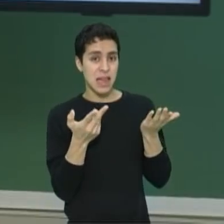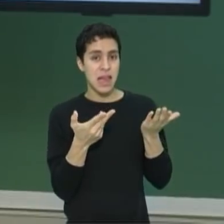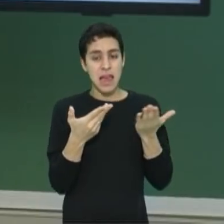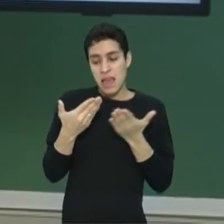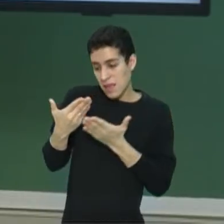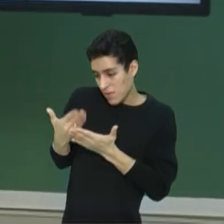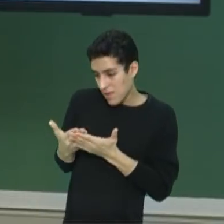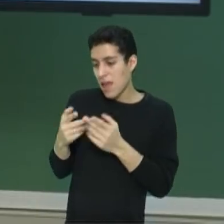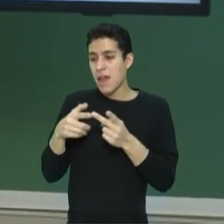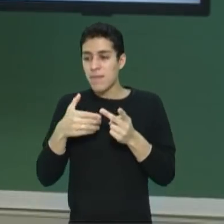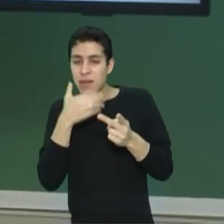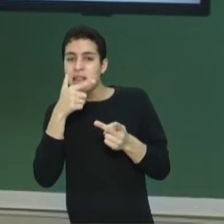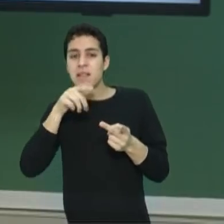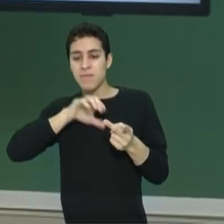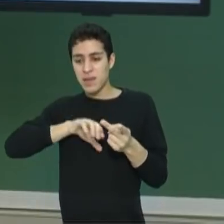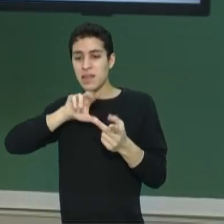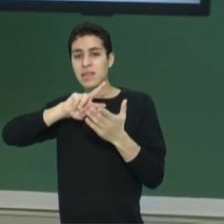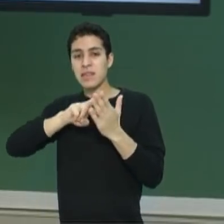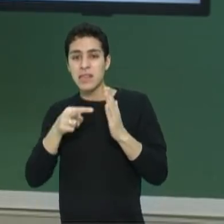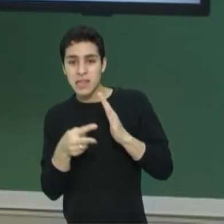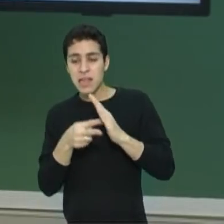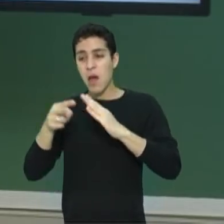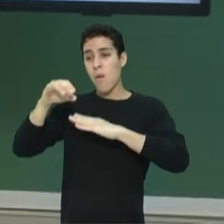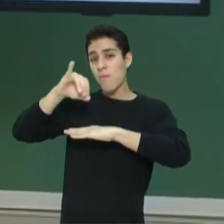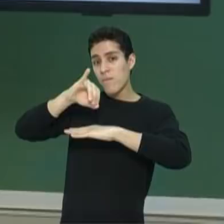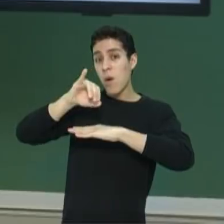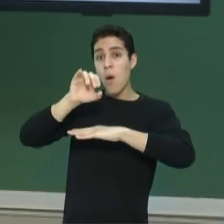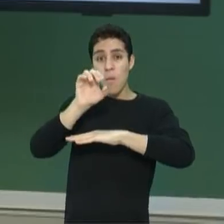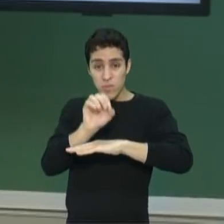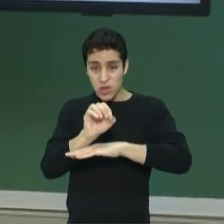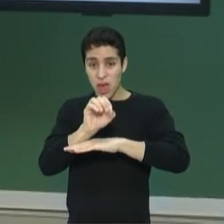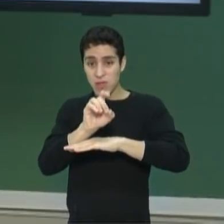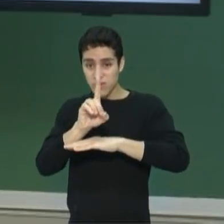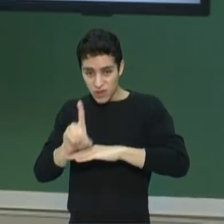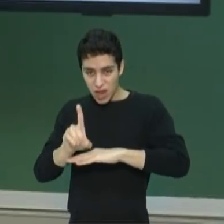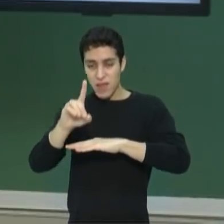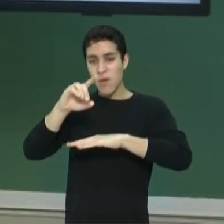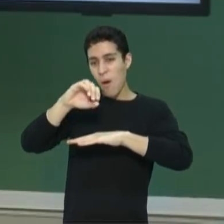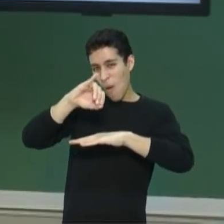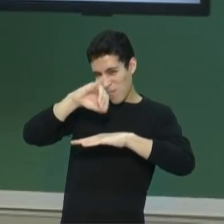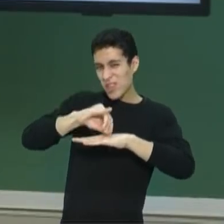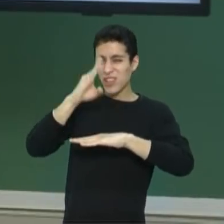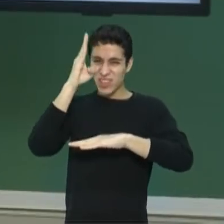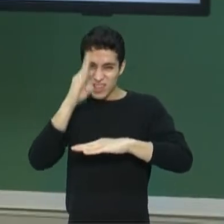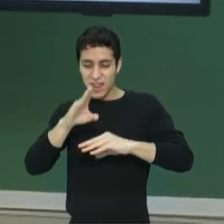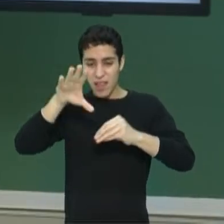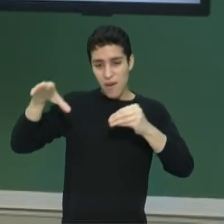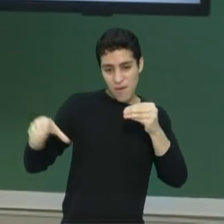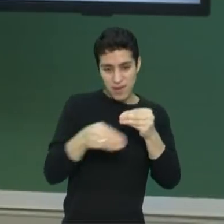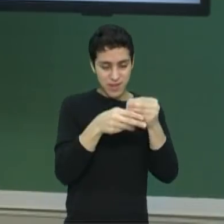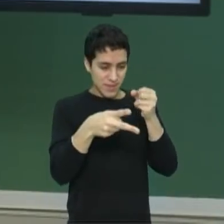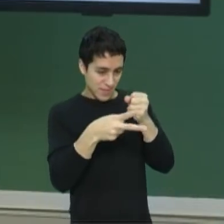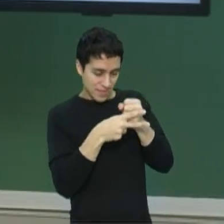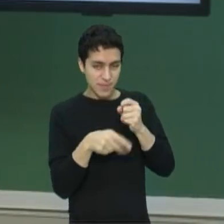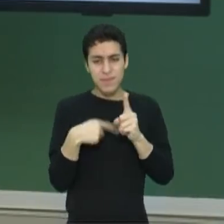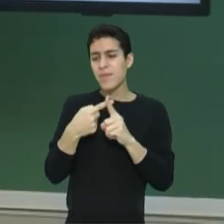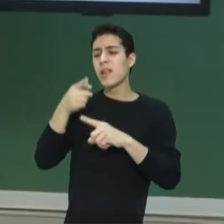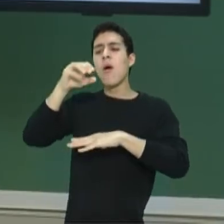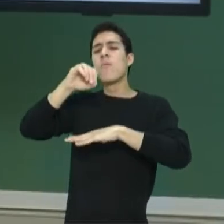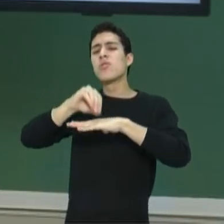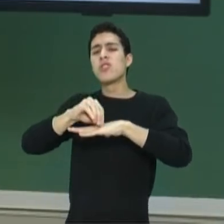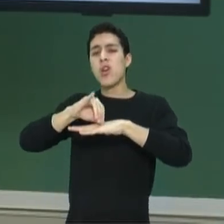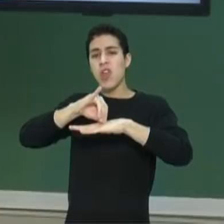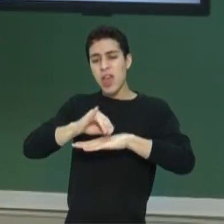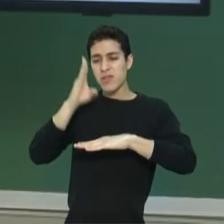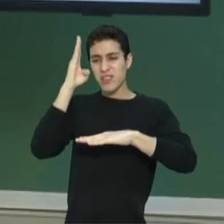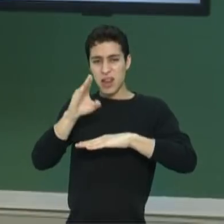e as aulas de língua portuguesa vai ser o objeto direto do verbo adorar, vai ser o quê? O complemento. Por que a gente chama de objeto